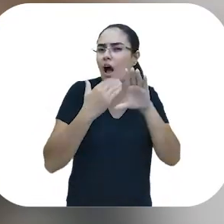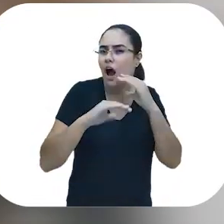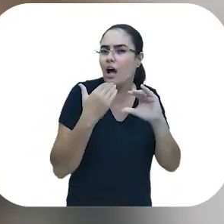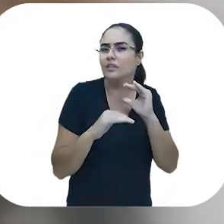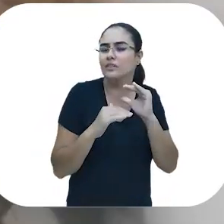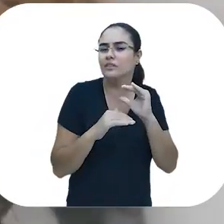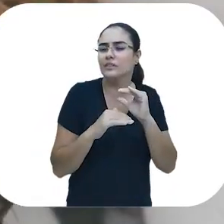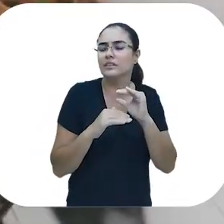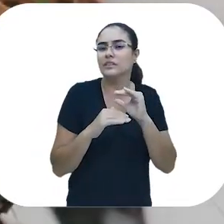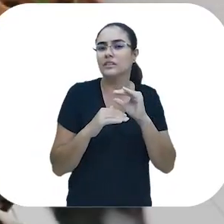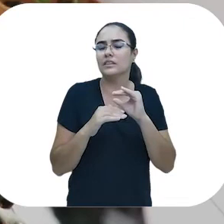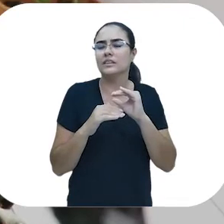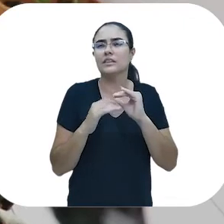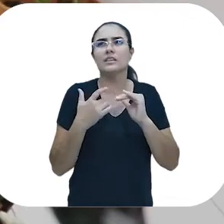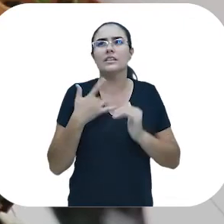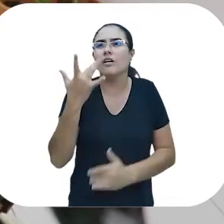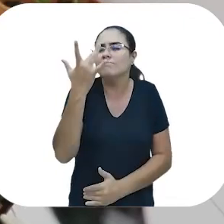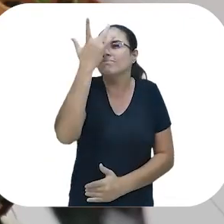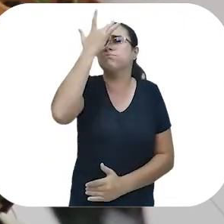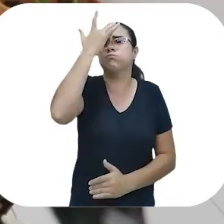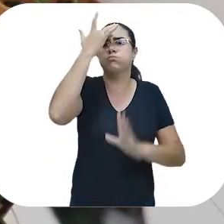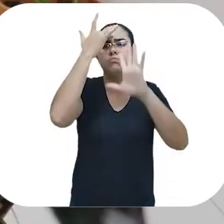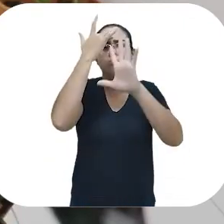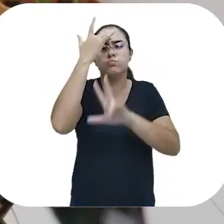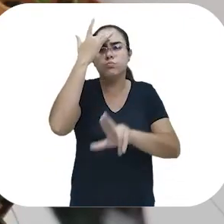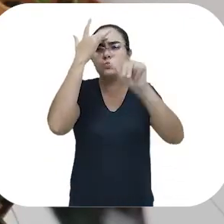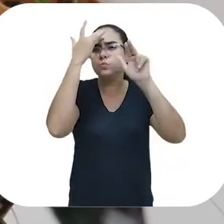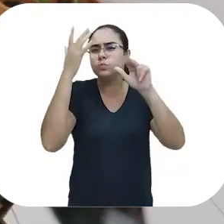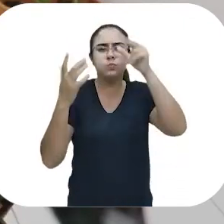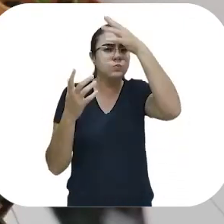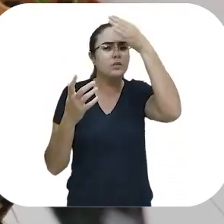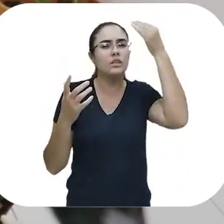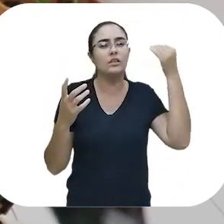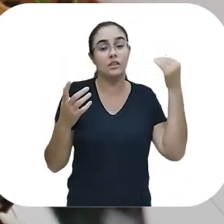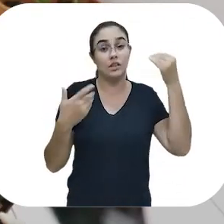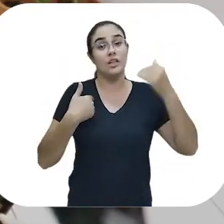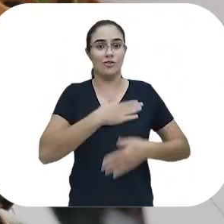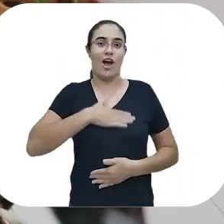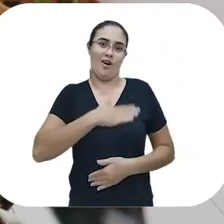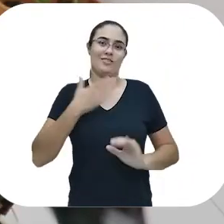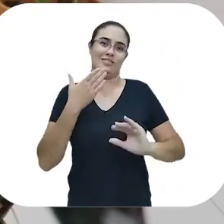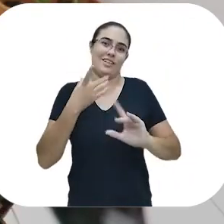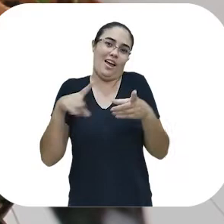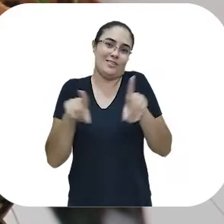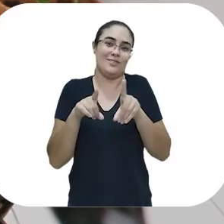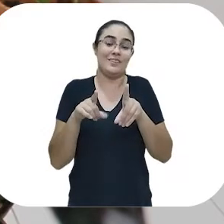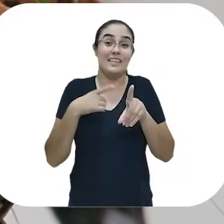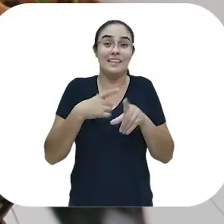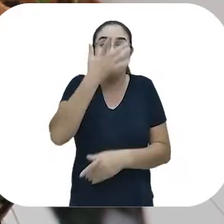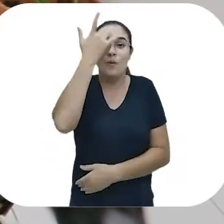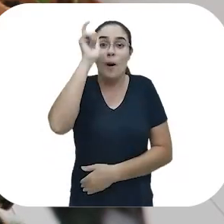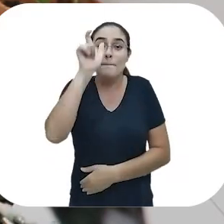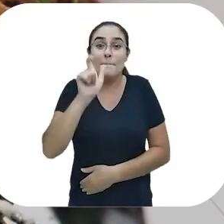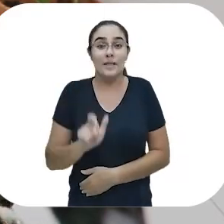um momento muito decisivo na minha infância, de que eu já gostava de música, e que teve alguém, né, uma pessoa que eu amava muito,